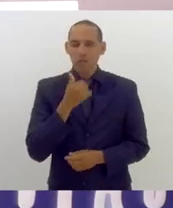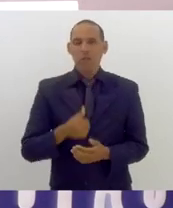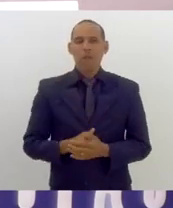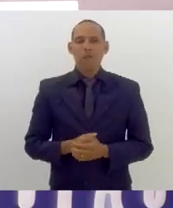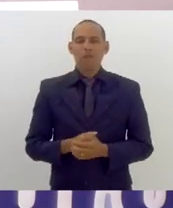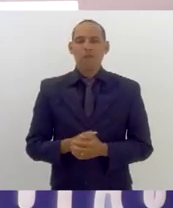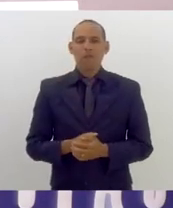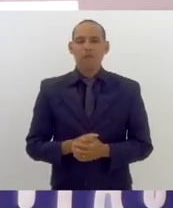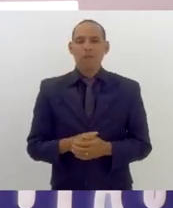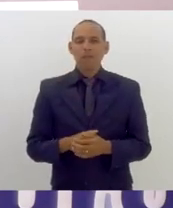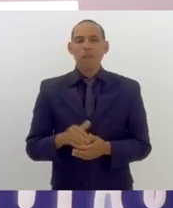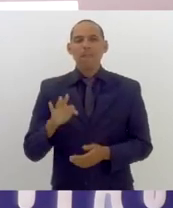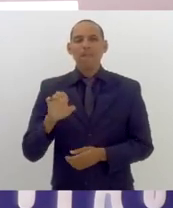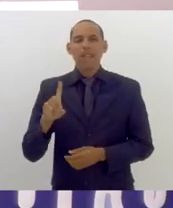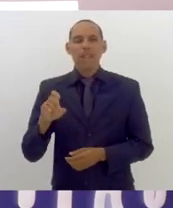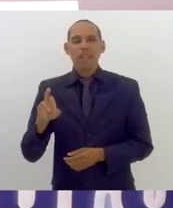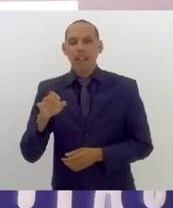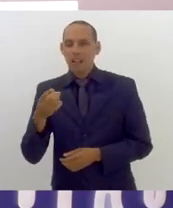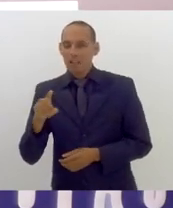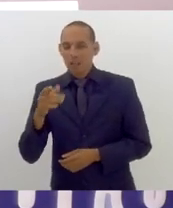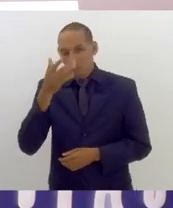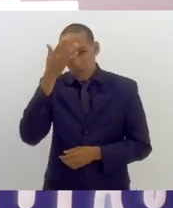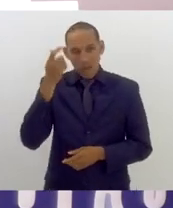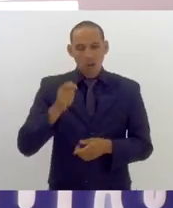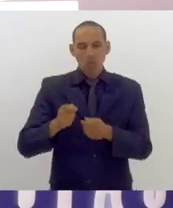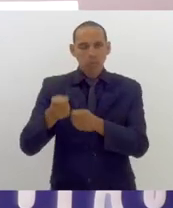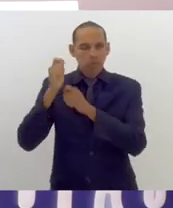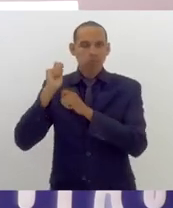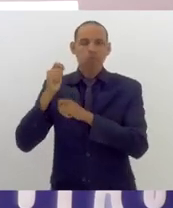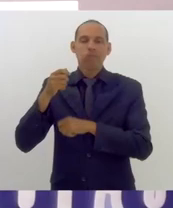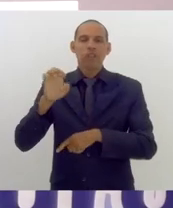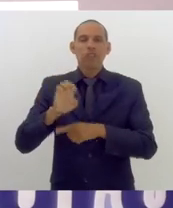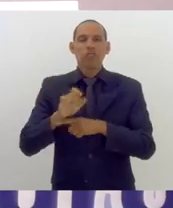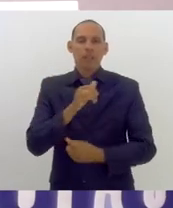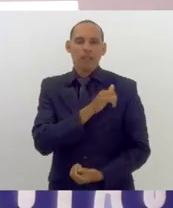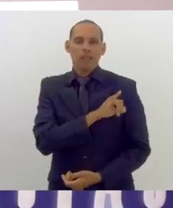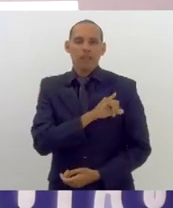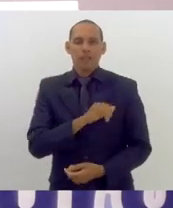da federação de pescadores do Estado de Janeiro